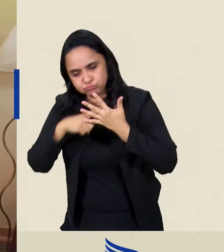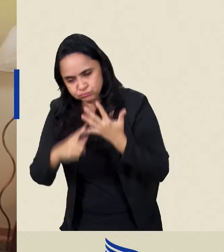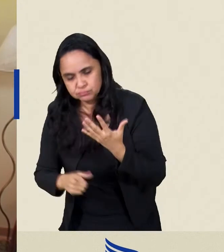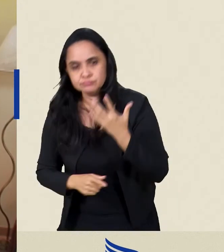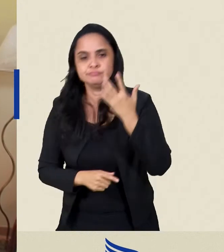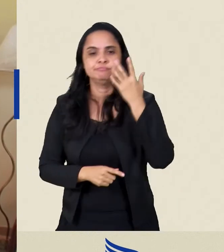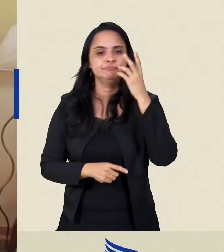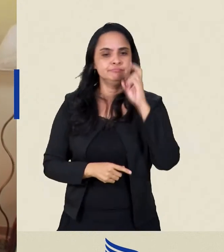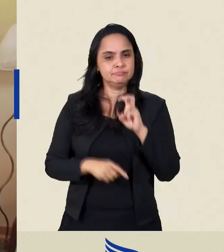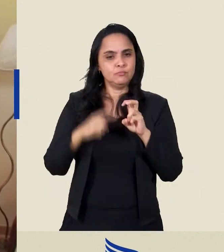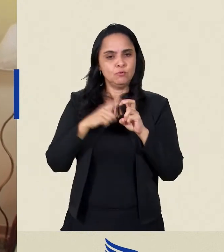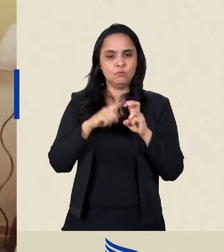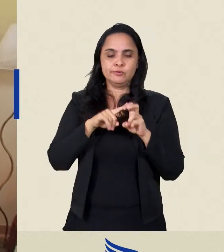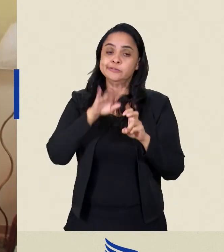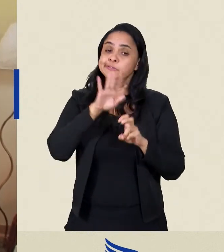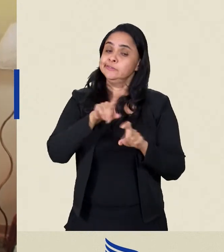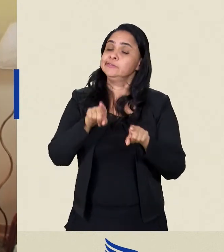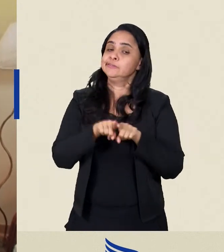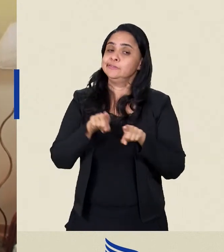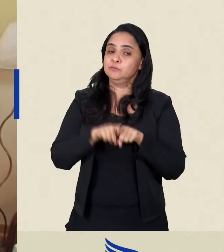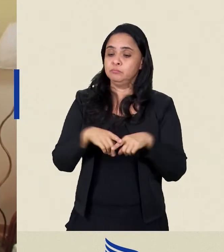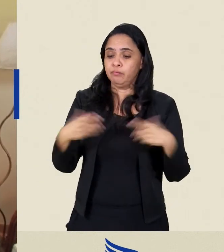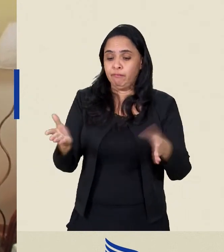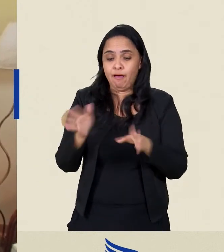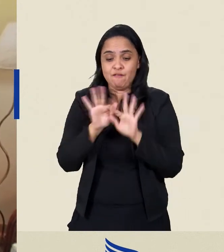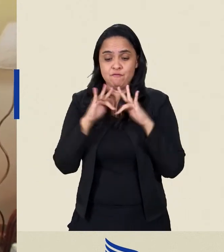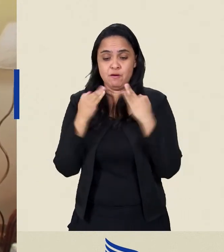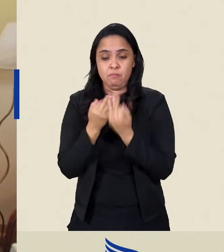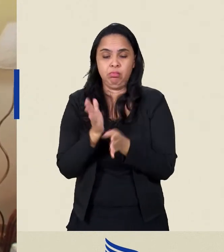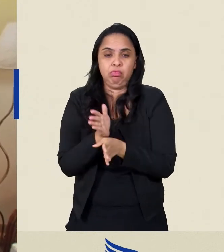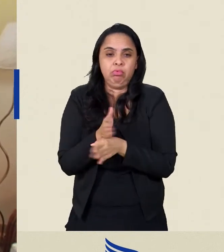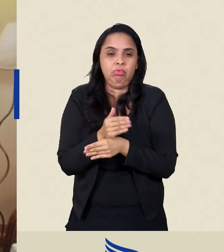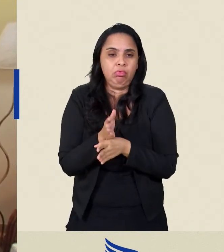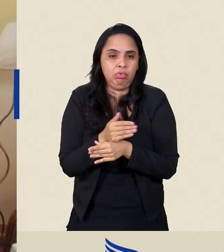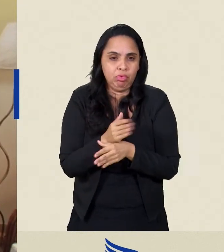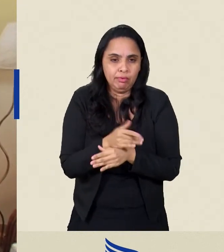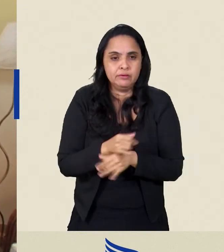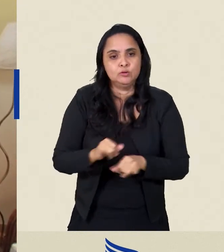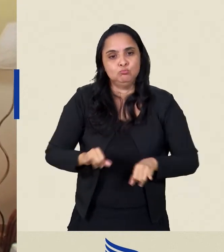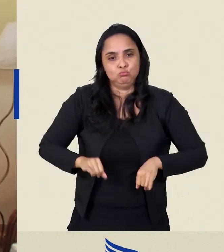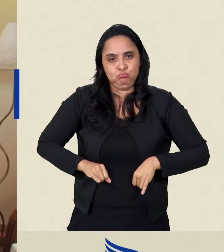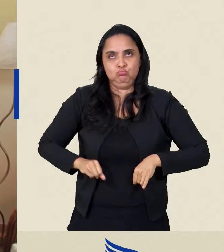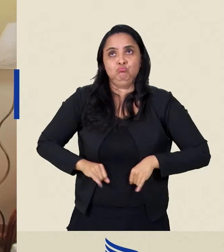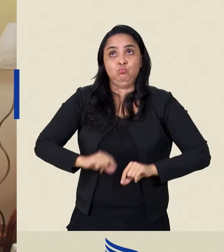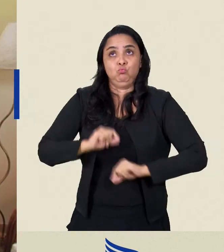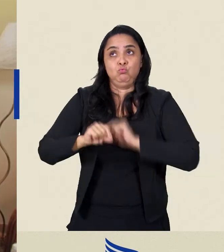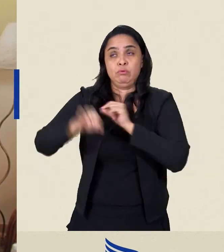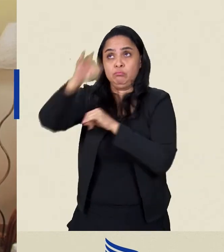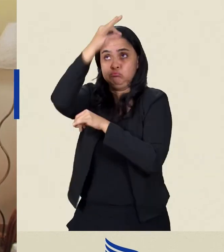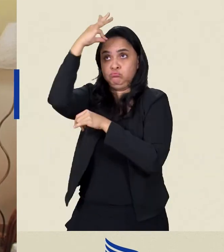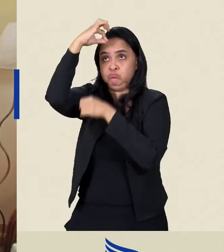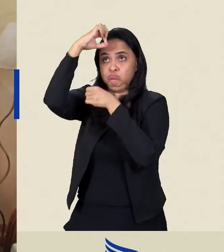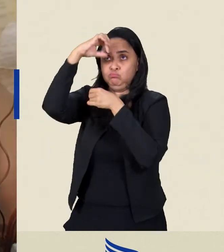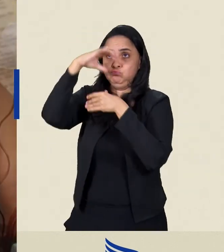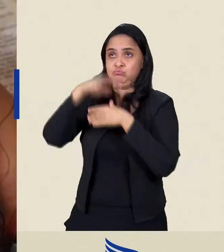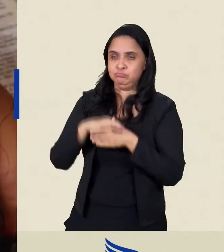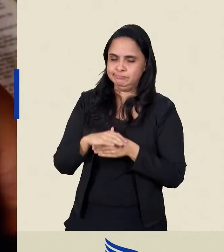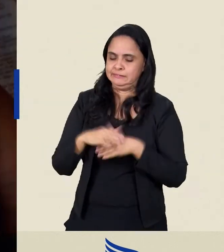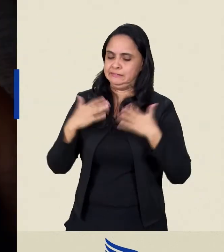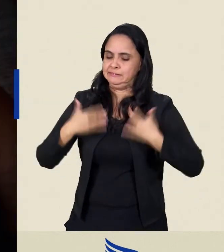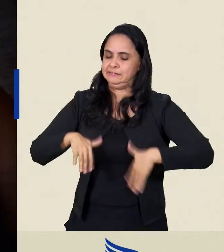por muitas famílias e que estão sofrendo tremenda carência espiritual são os